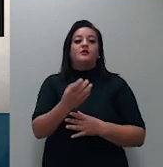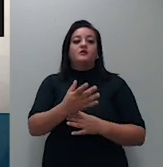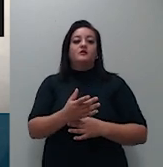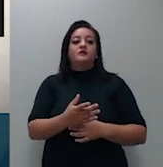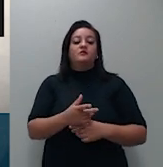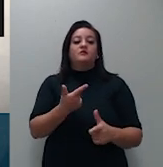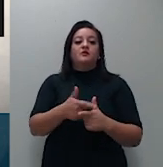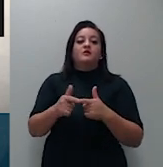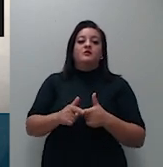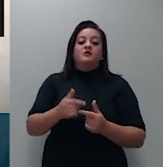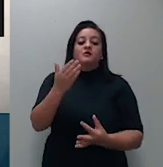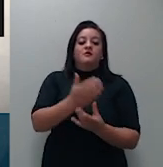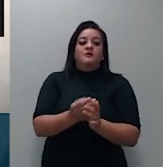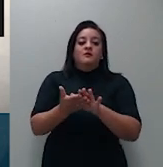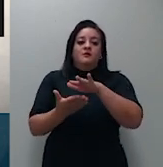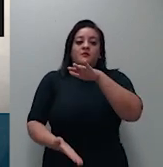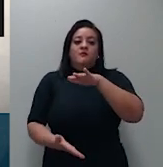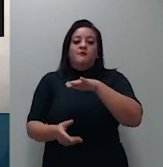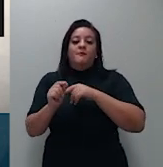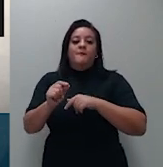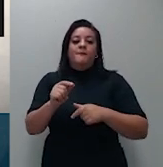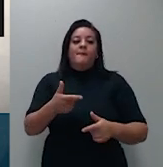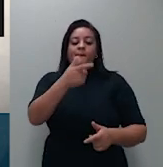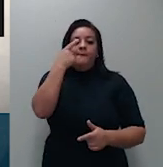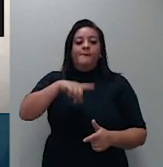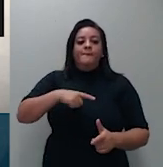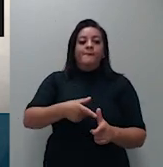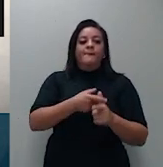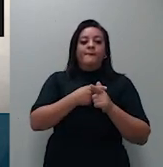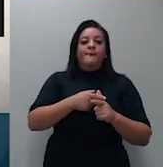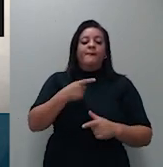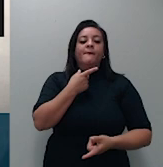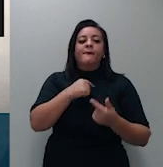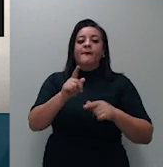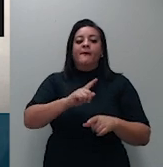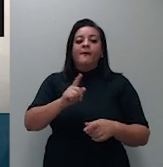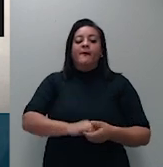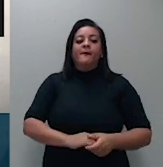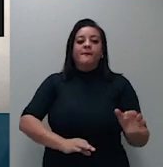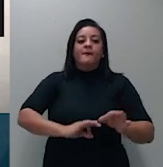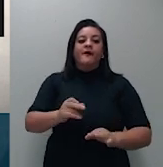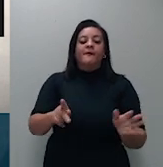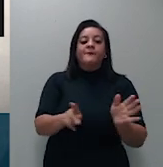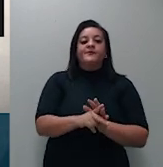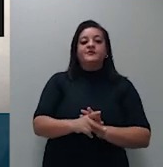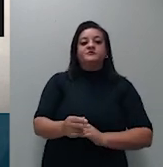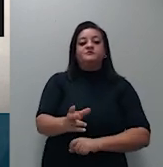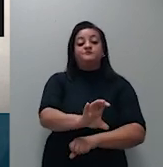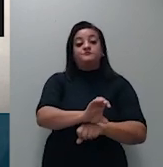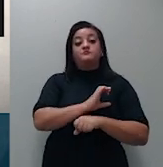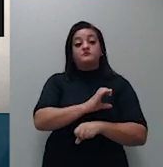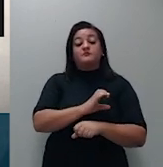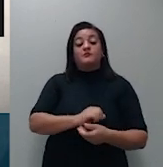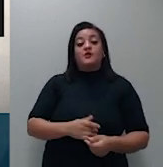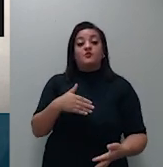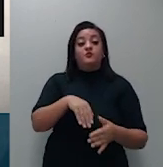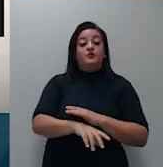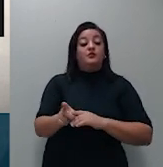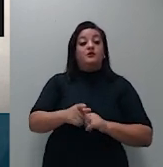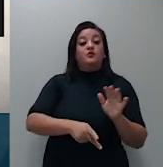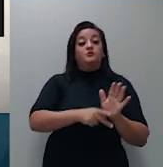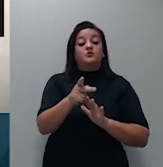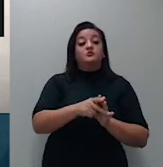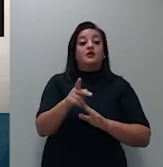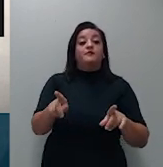suja a peculiar situação dos autos em que o credor não almeja habilitar o seu crédito que não foi